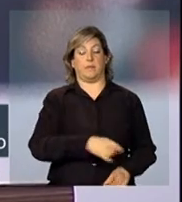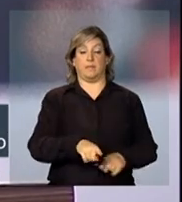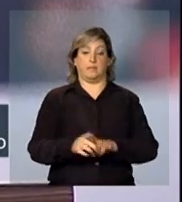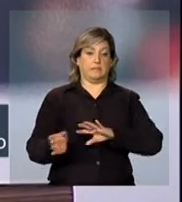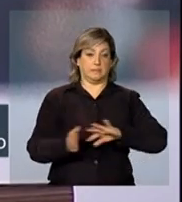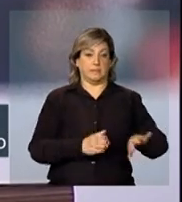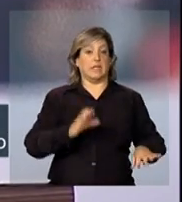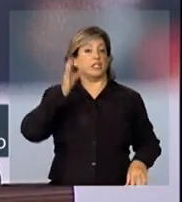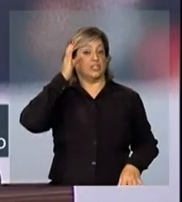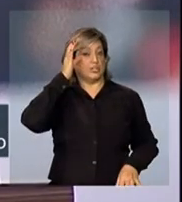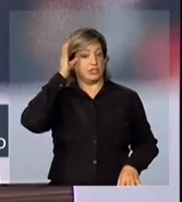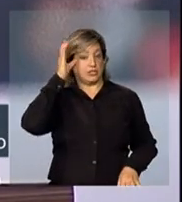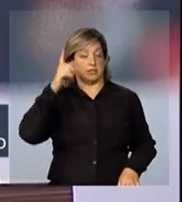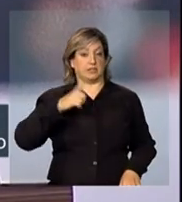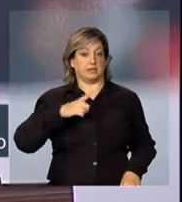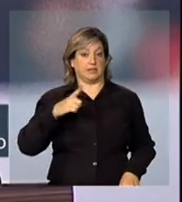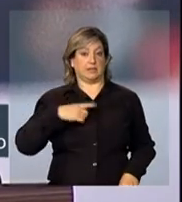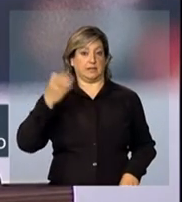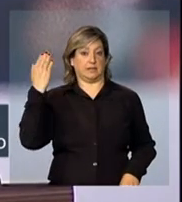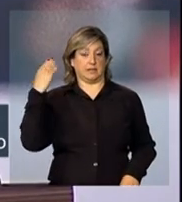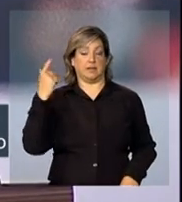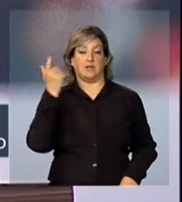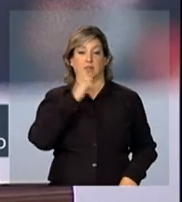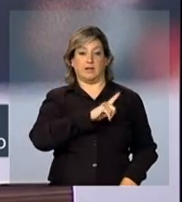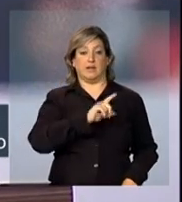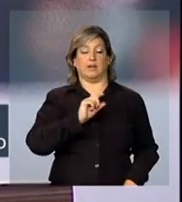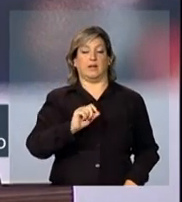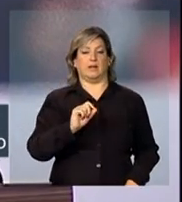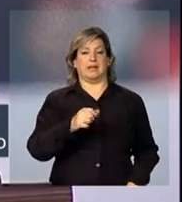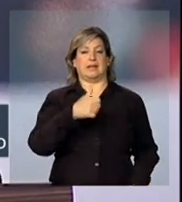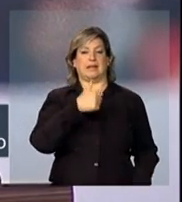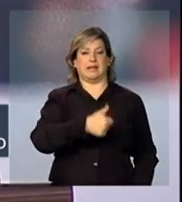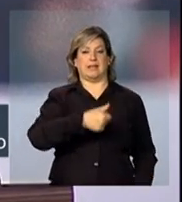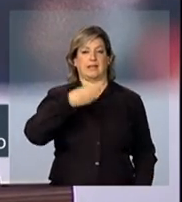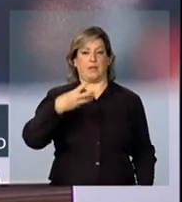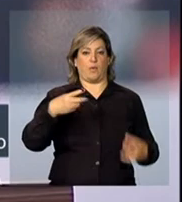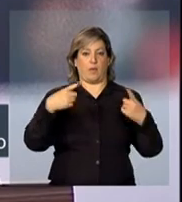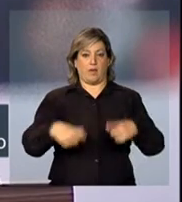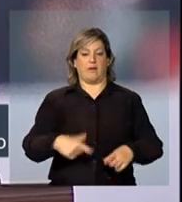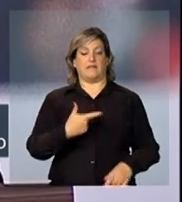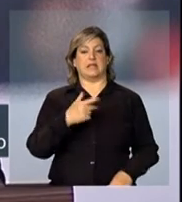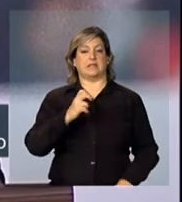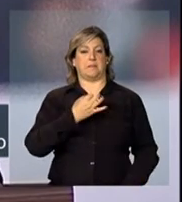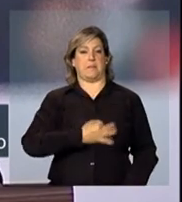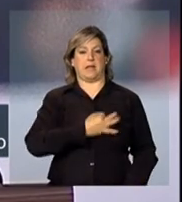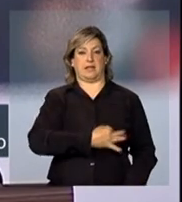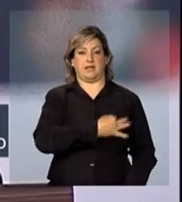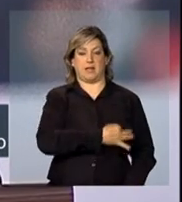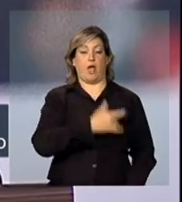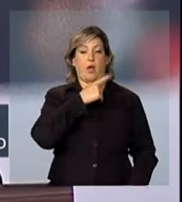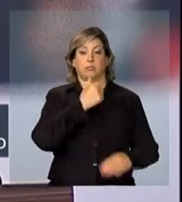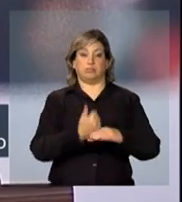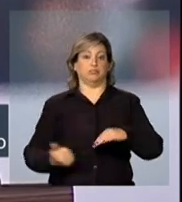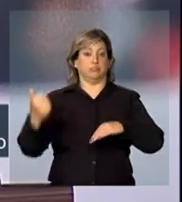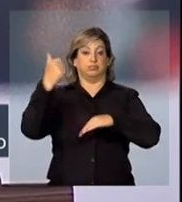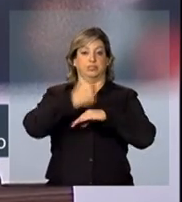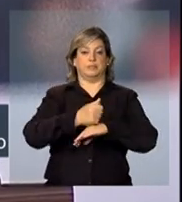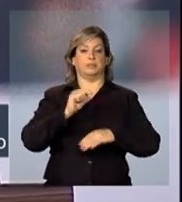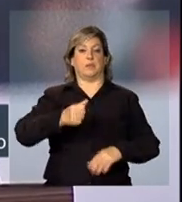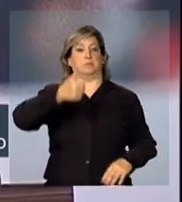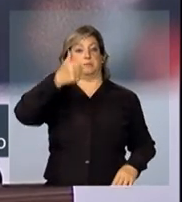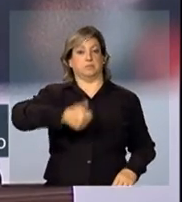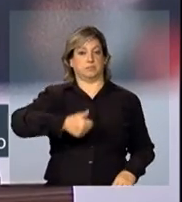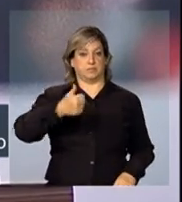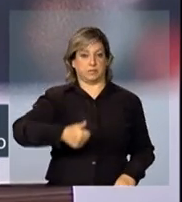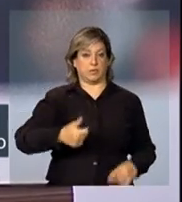de 1992 da 13ª colocação com 25 medalhas para primeira colocação